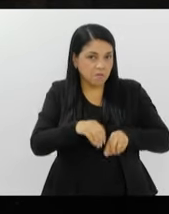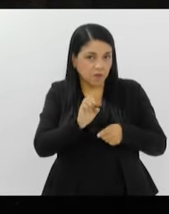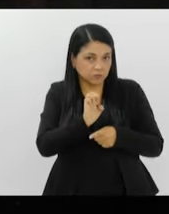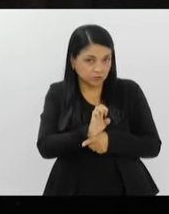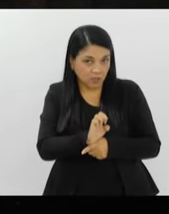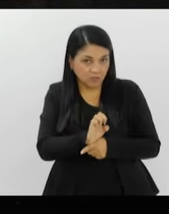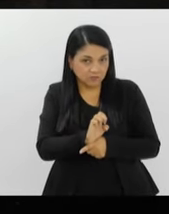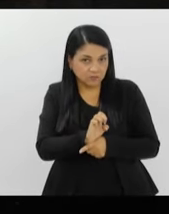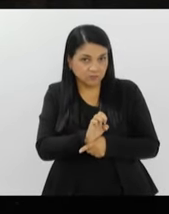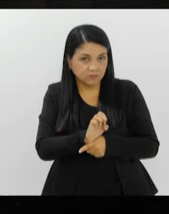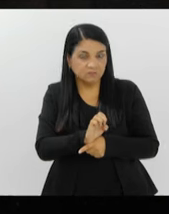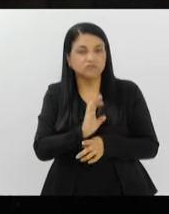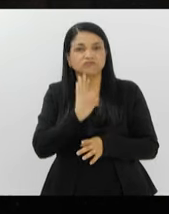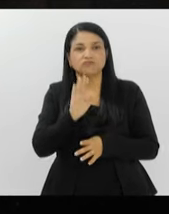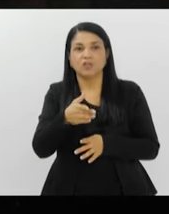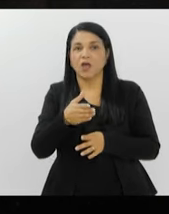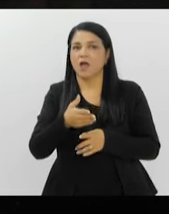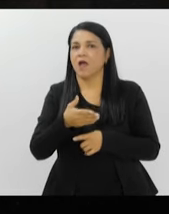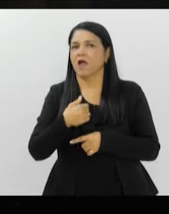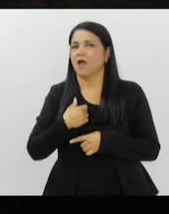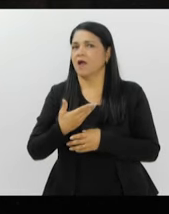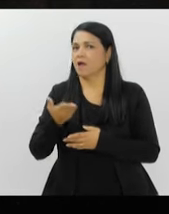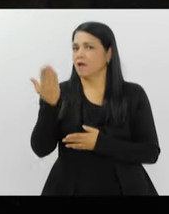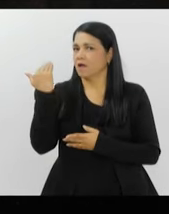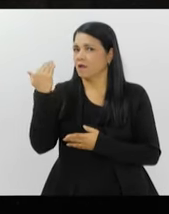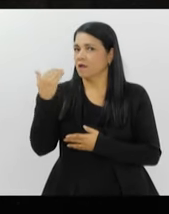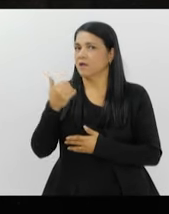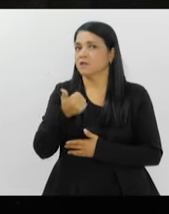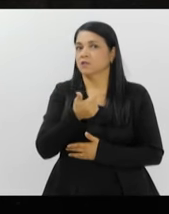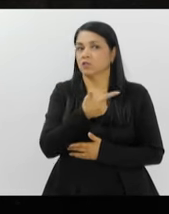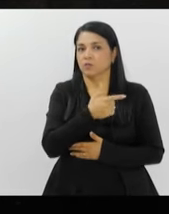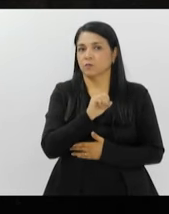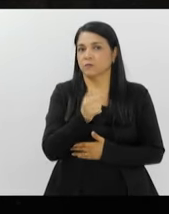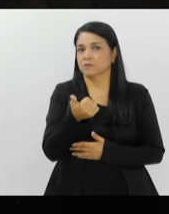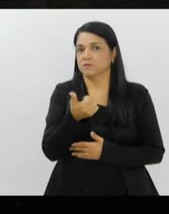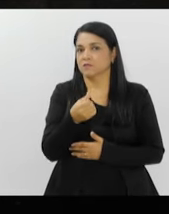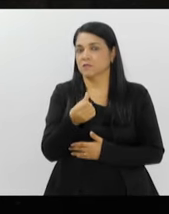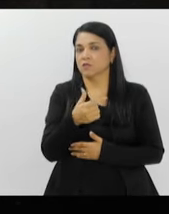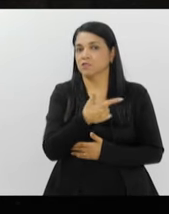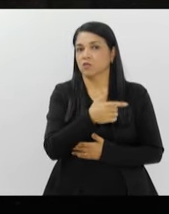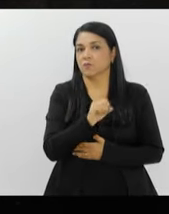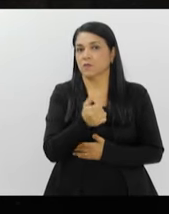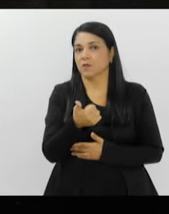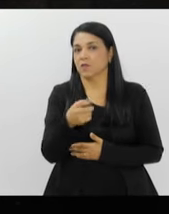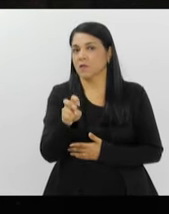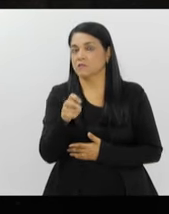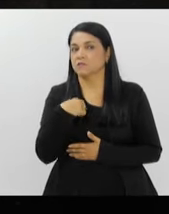a gente já viu esse filme em 1516 e ele tá se anunciando